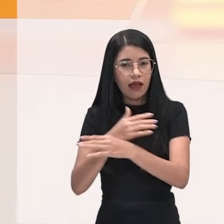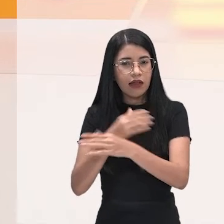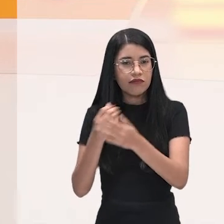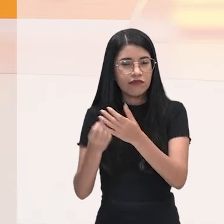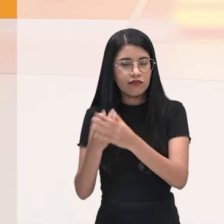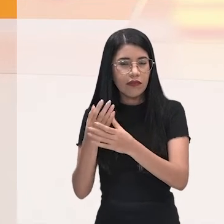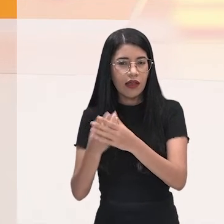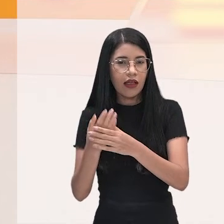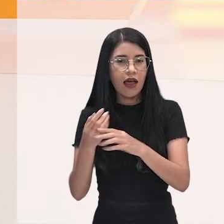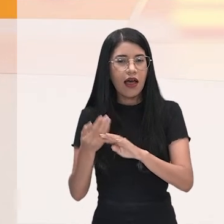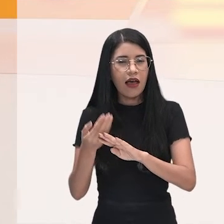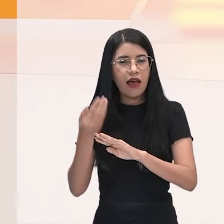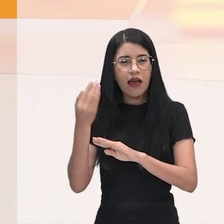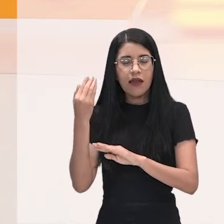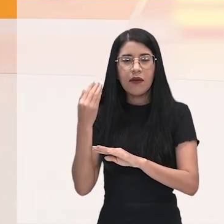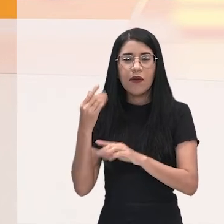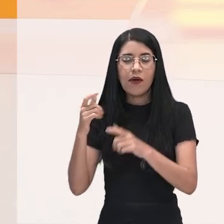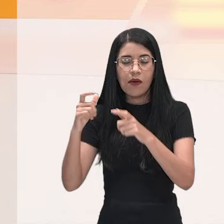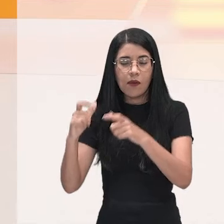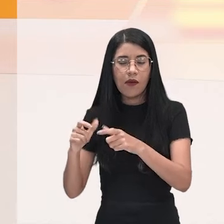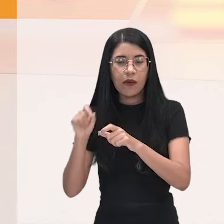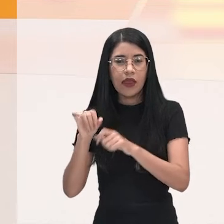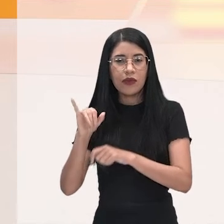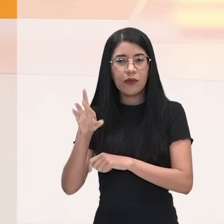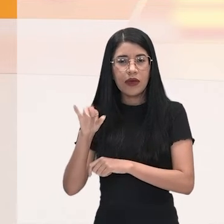por exemplo, de Alexandria,